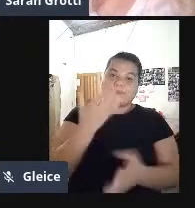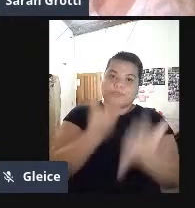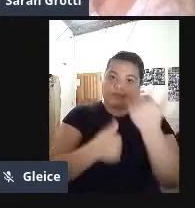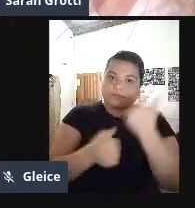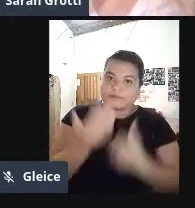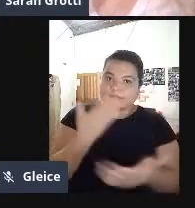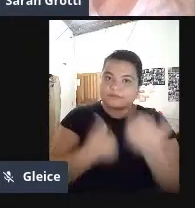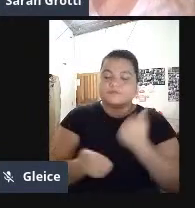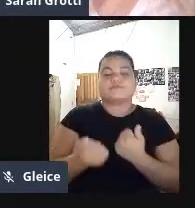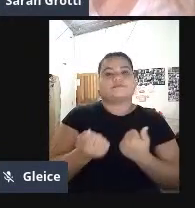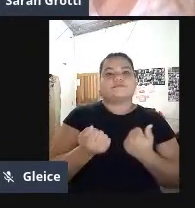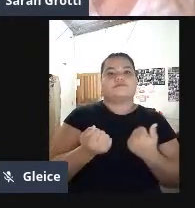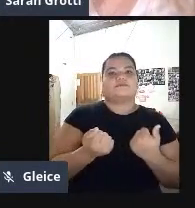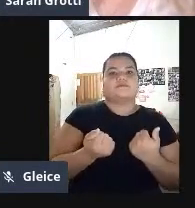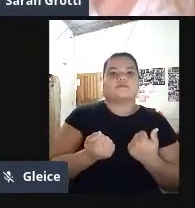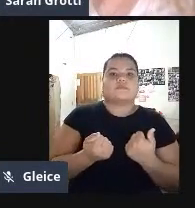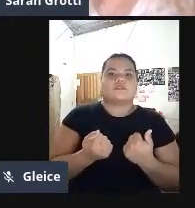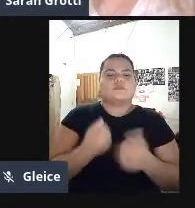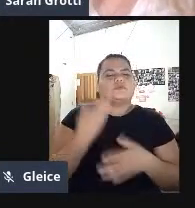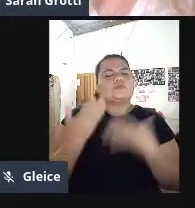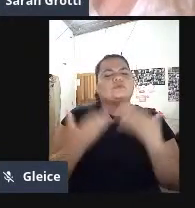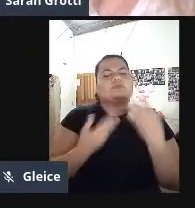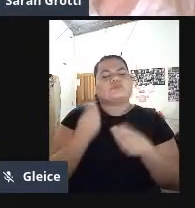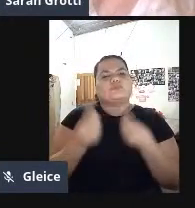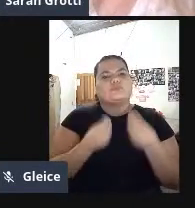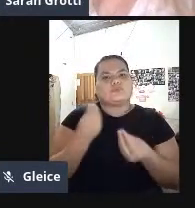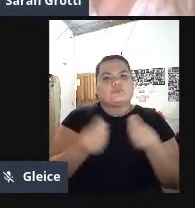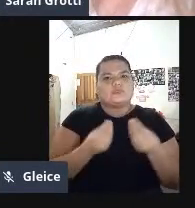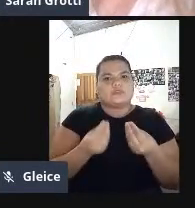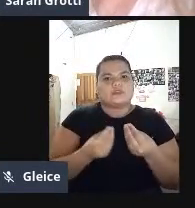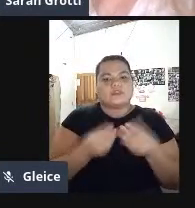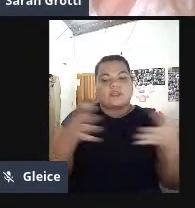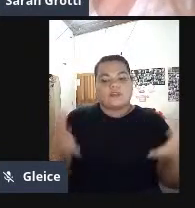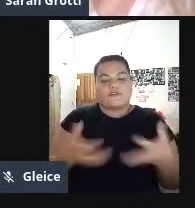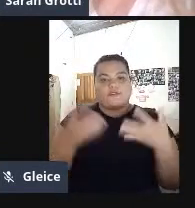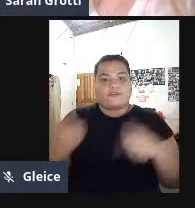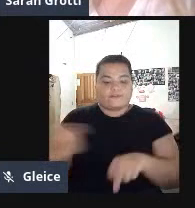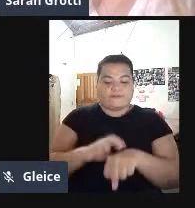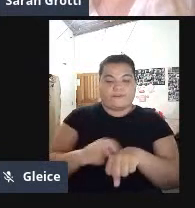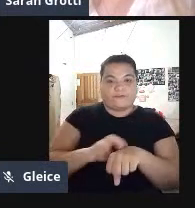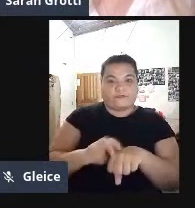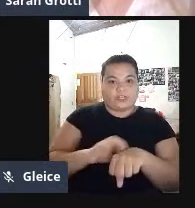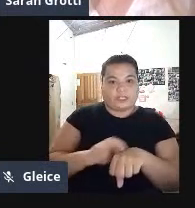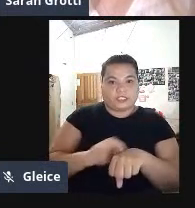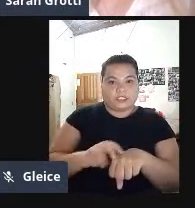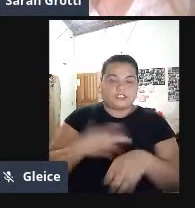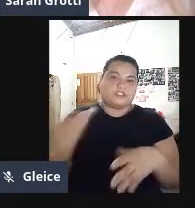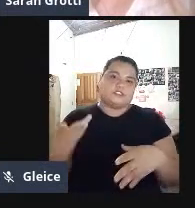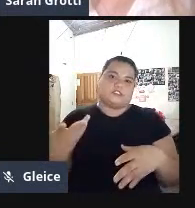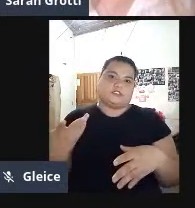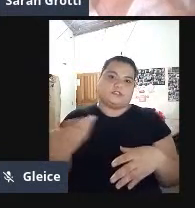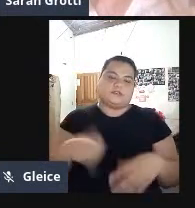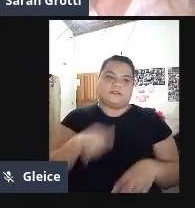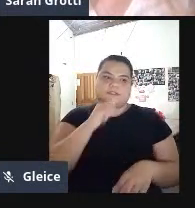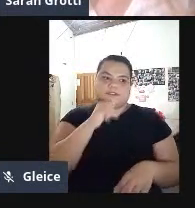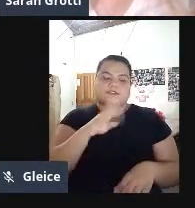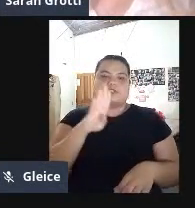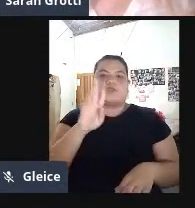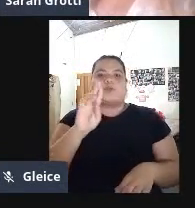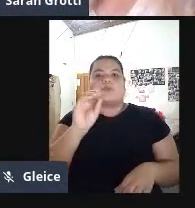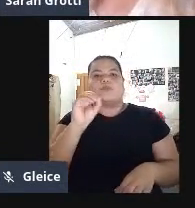alimentação, né, a gente pode estar encontrando nas folhas verdes escuras, espinafre, brócolis, pão integral,